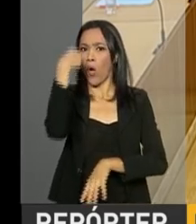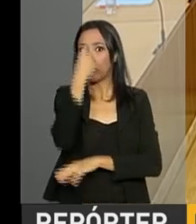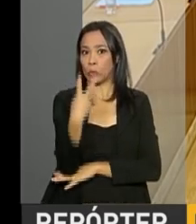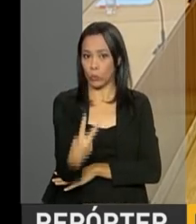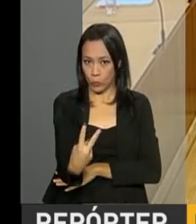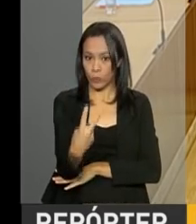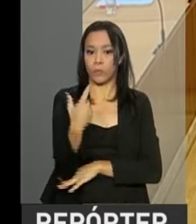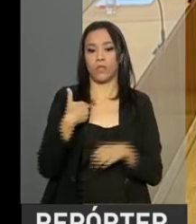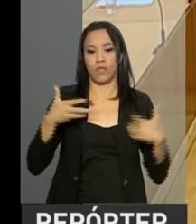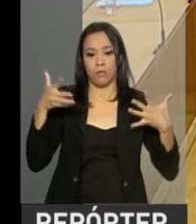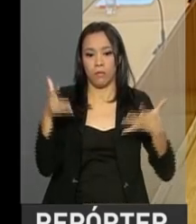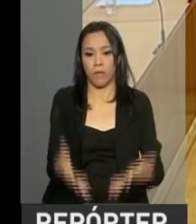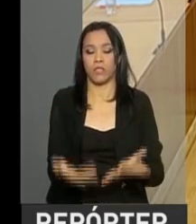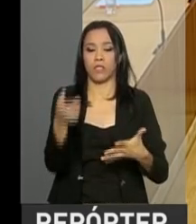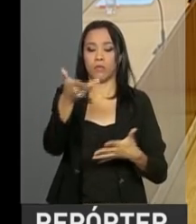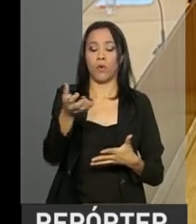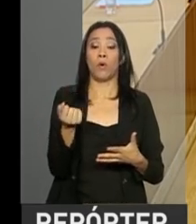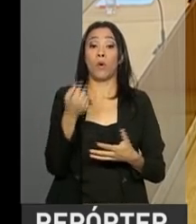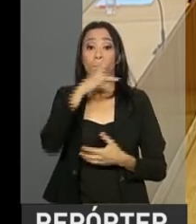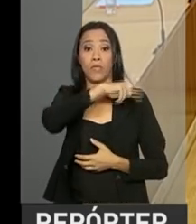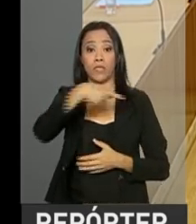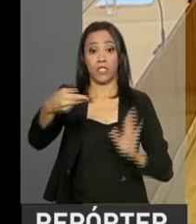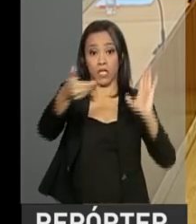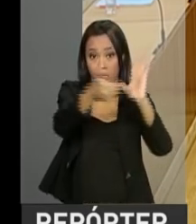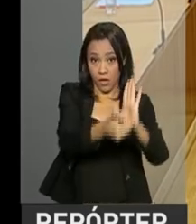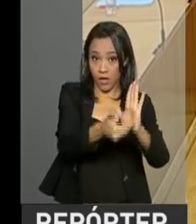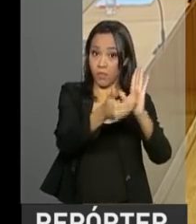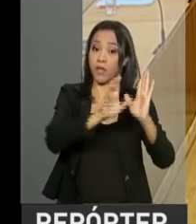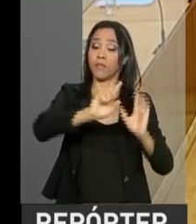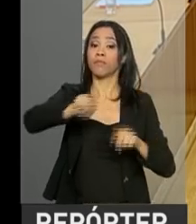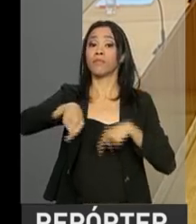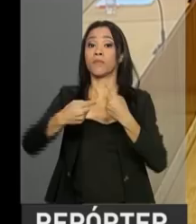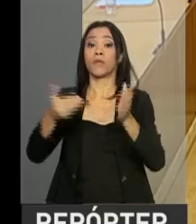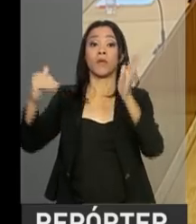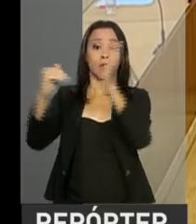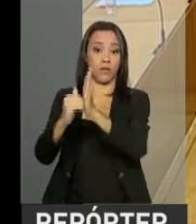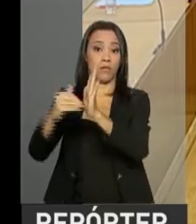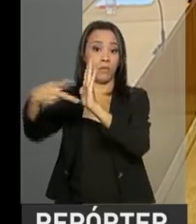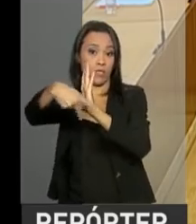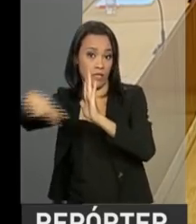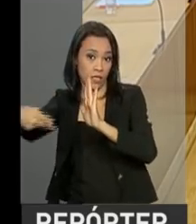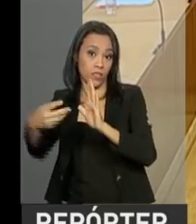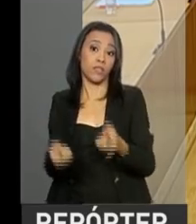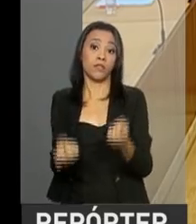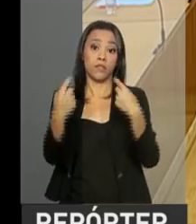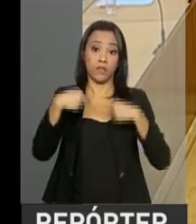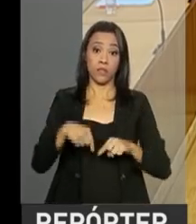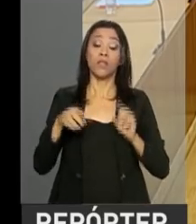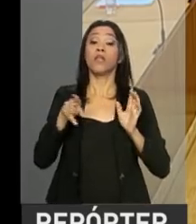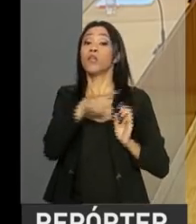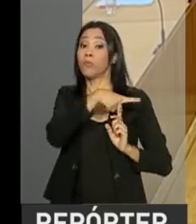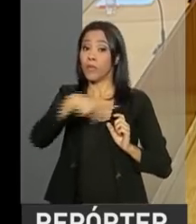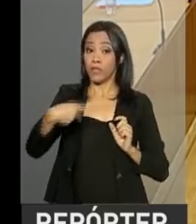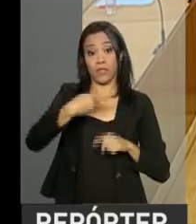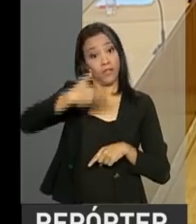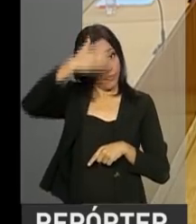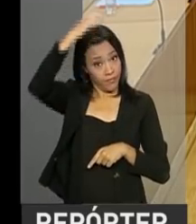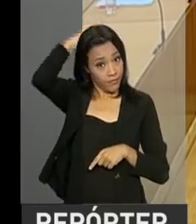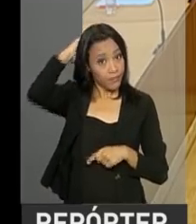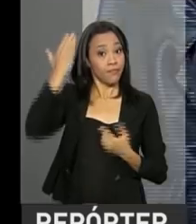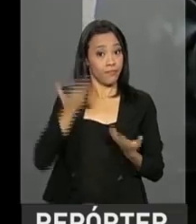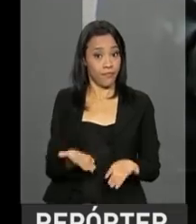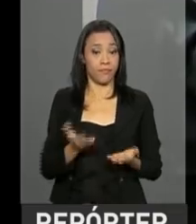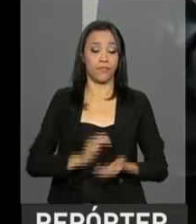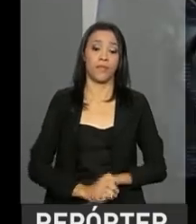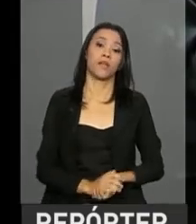contou com a presença dos presidentes da Câmara dos Deputados, Rodrigo Maia, do Senado Federal, Renan Calheiros, e do presidente da República, Michel